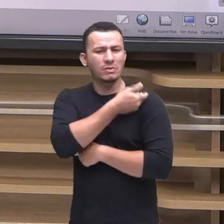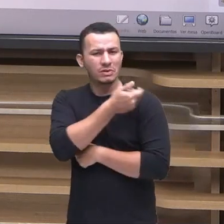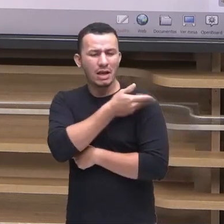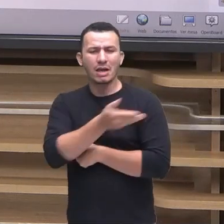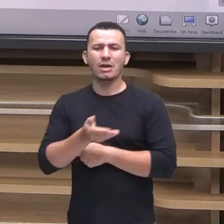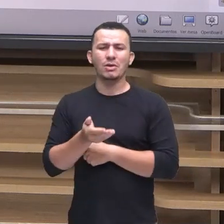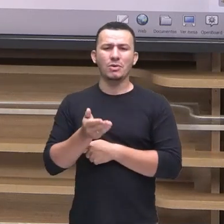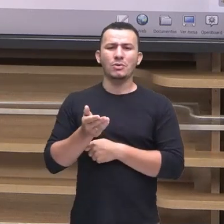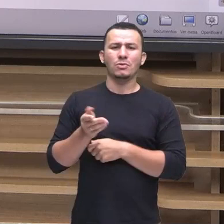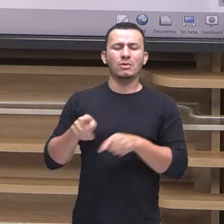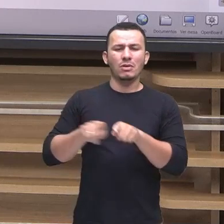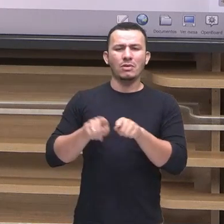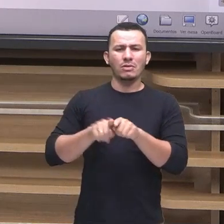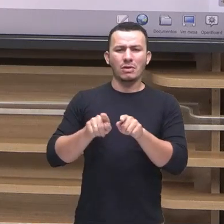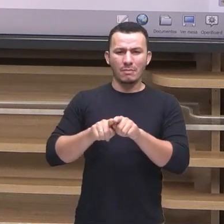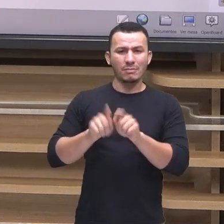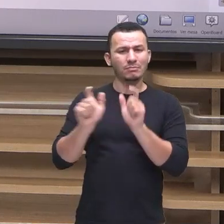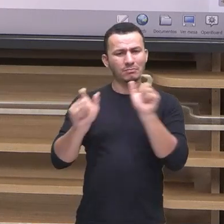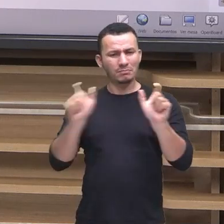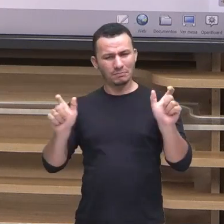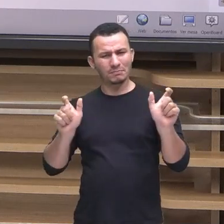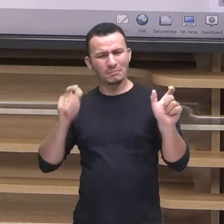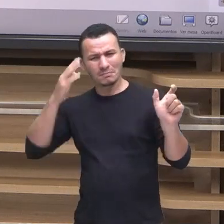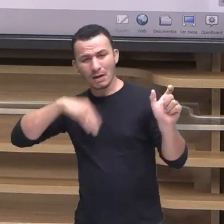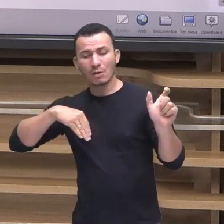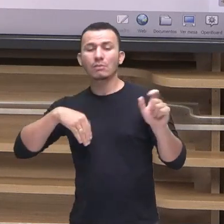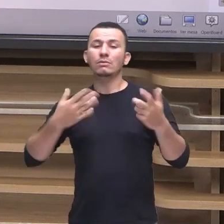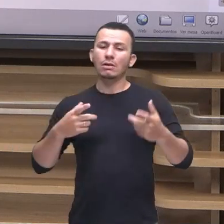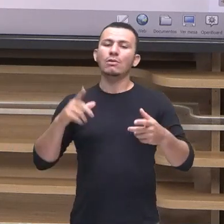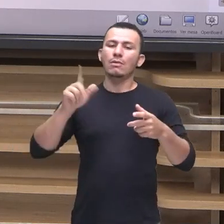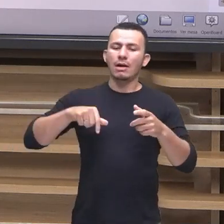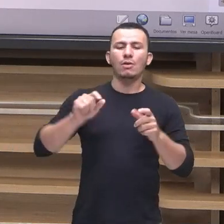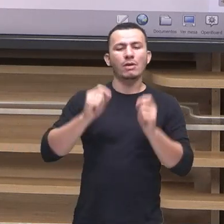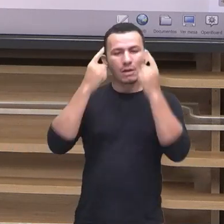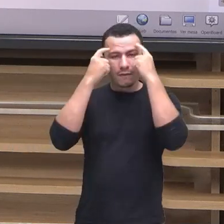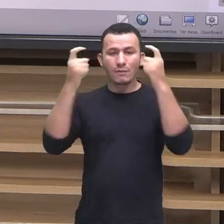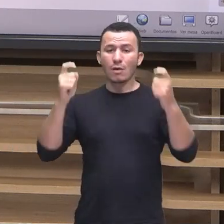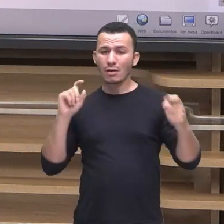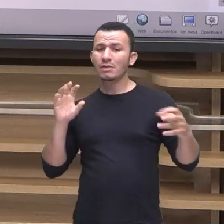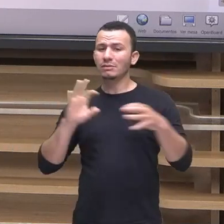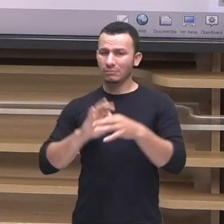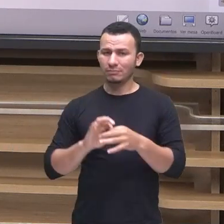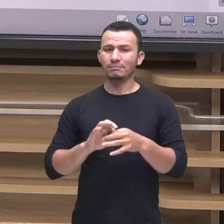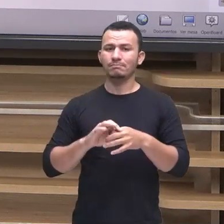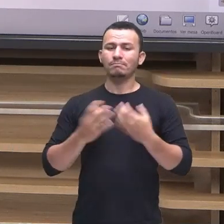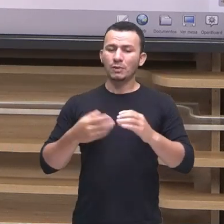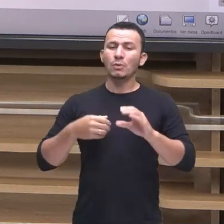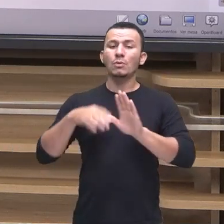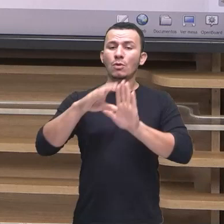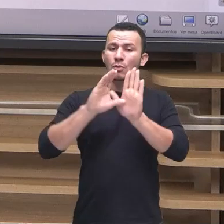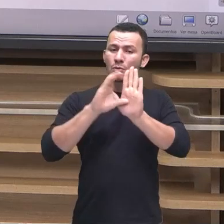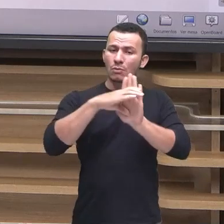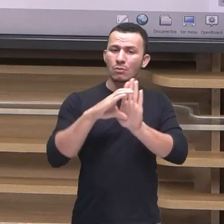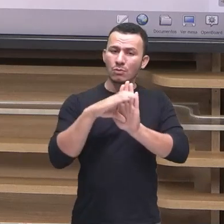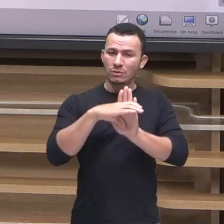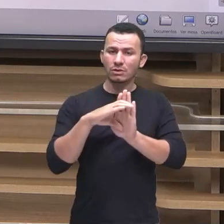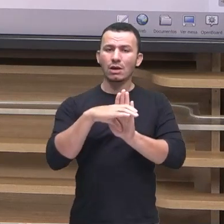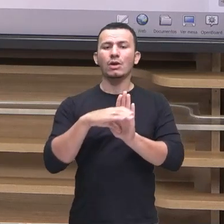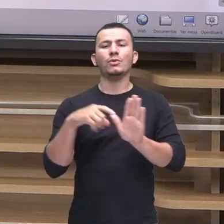preconceituosas, gestos obscenos. Então, tudo isso gera uma forma de violência. Então, esse é um conceito que parte